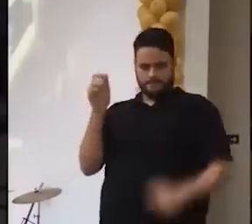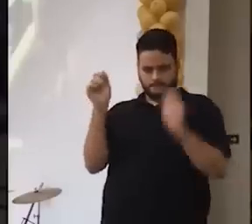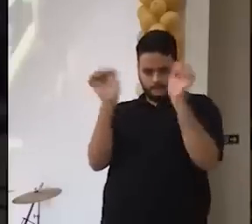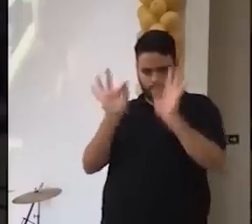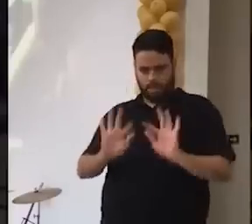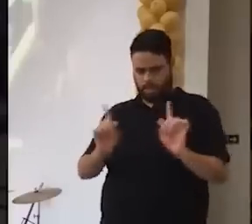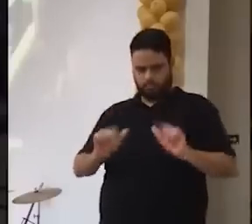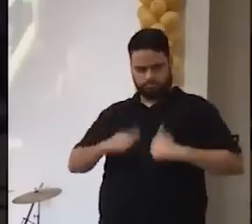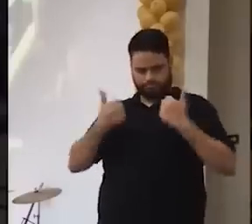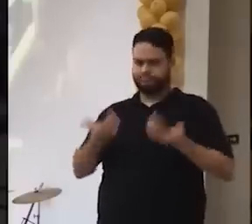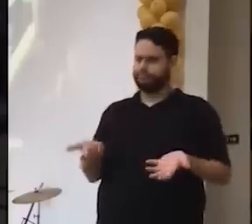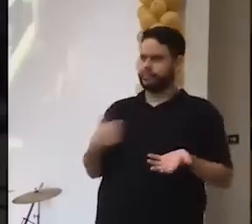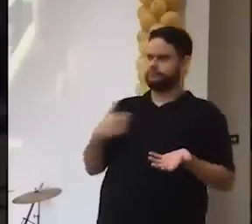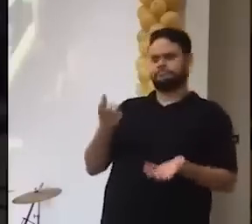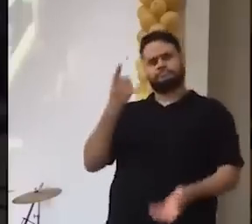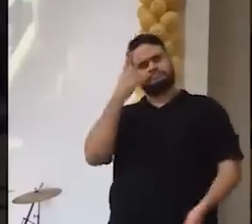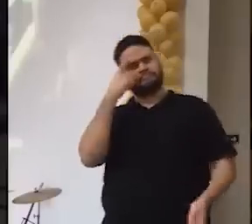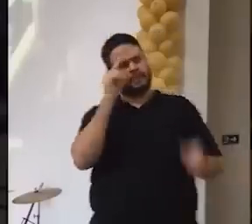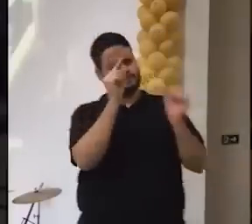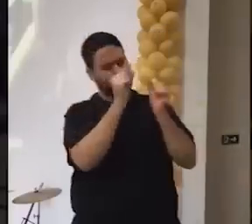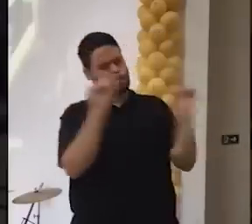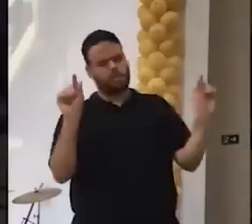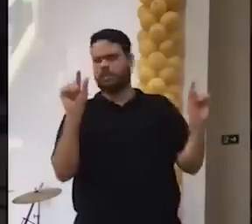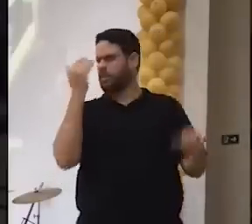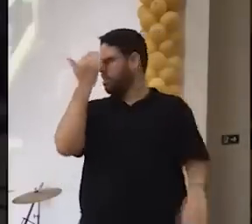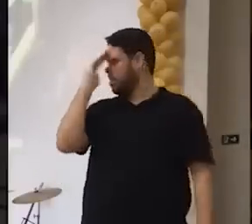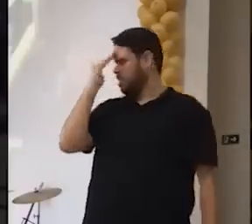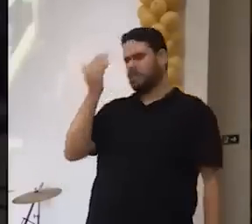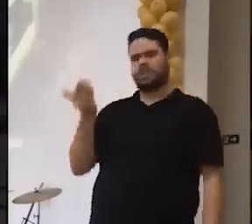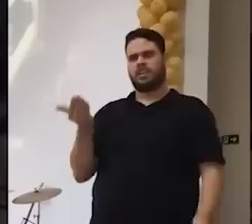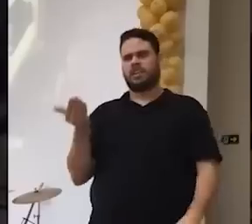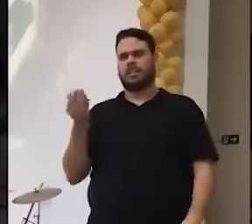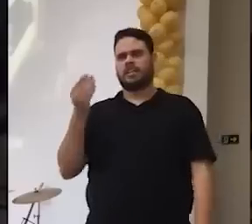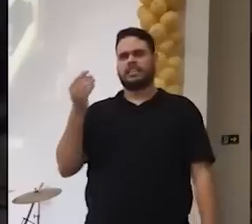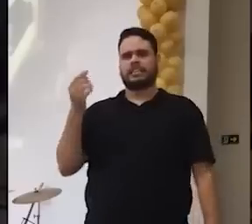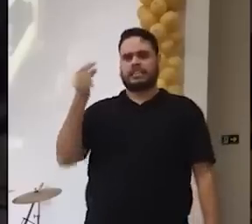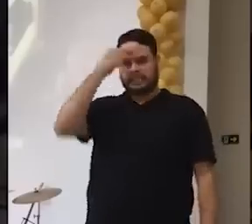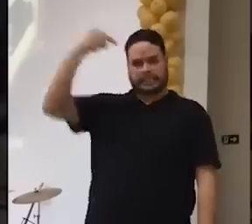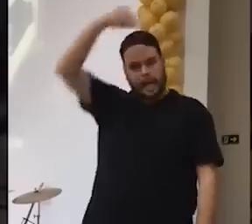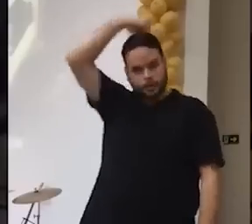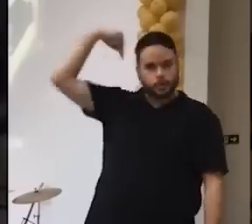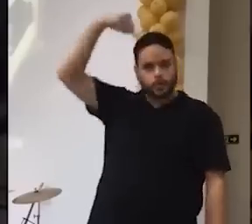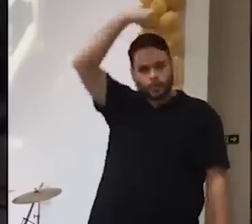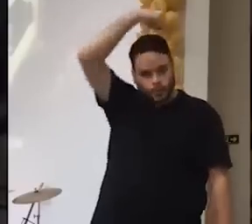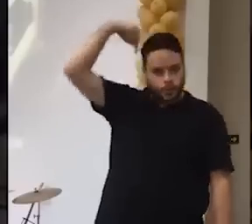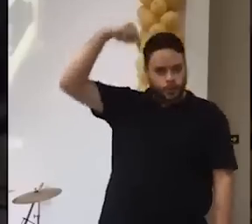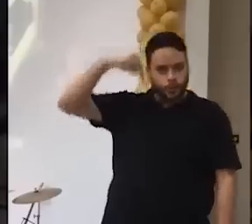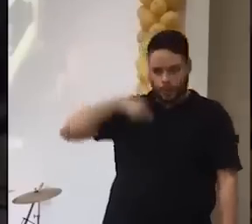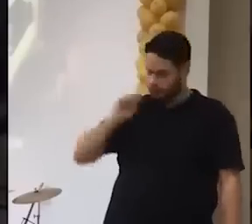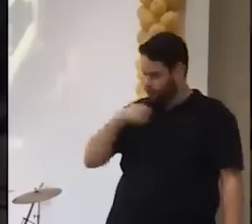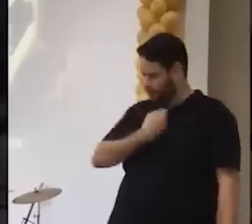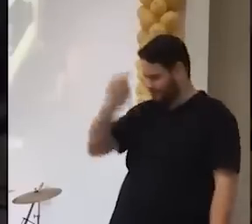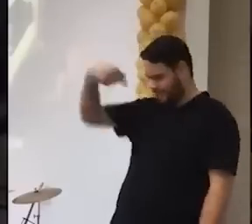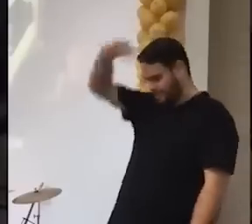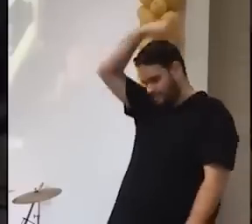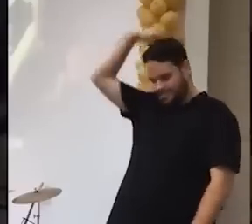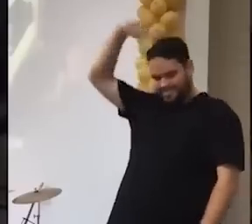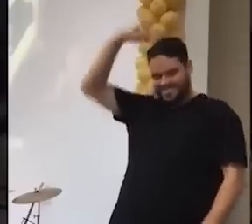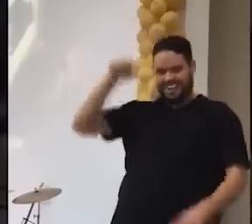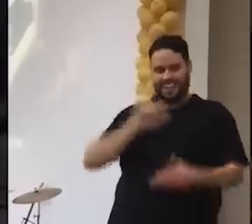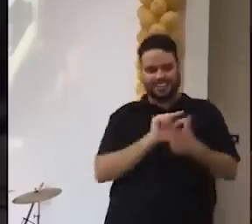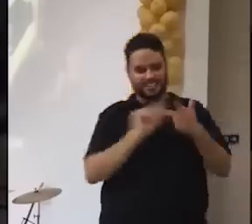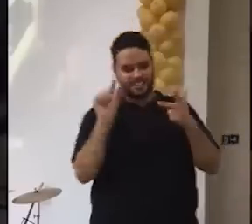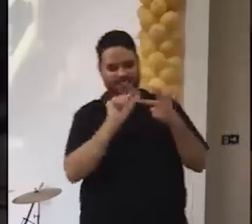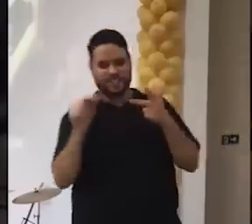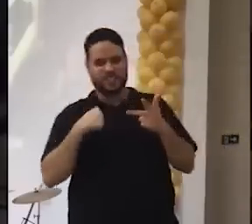frase eu entendi perfeitamente: sede santos, porque eu sou santo. A segunda frase eu não entendi. Eu